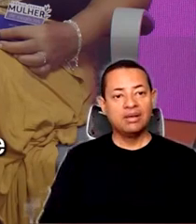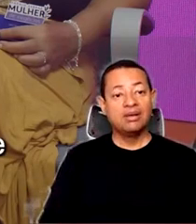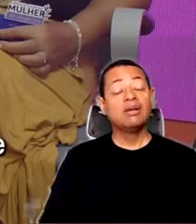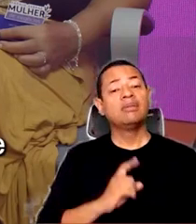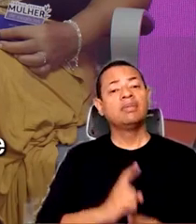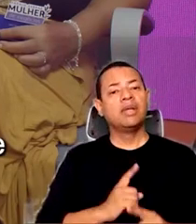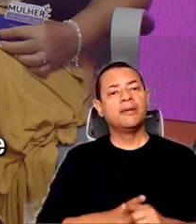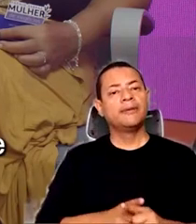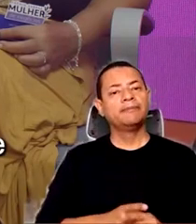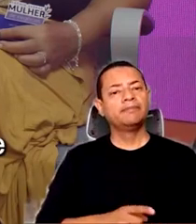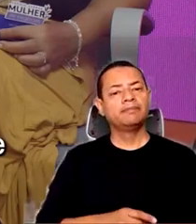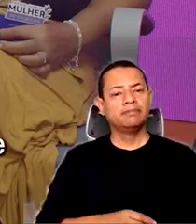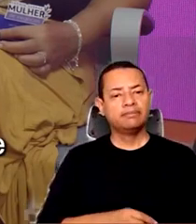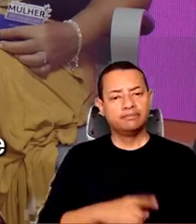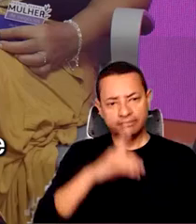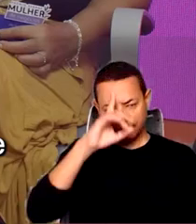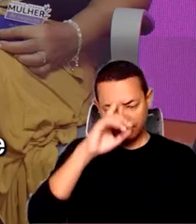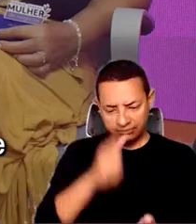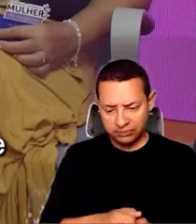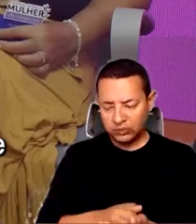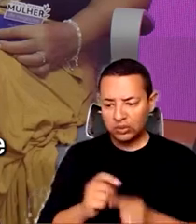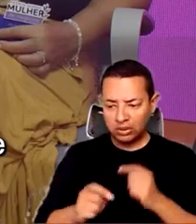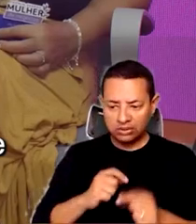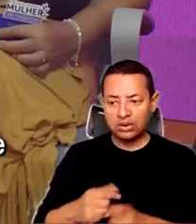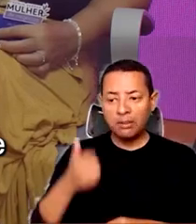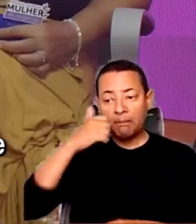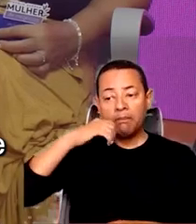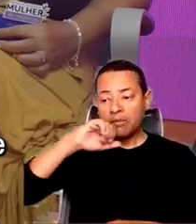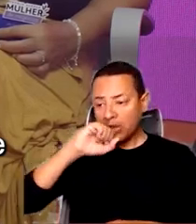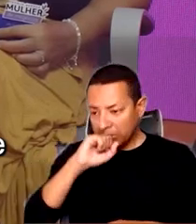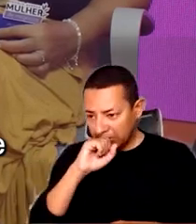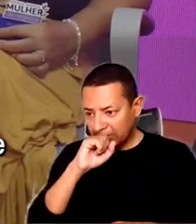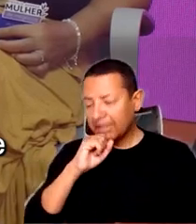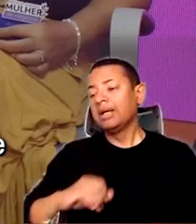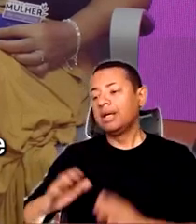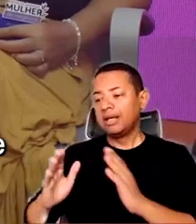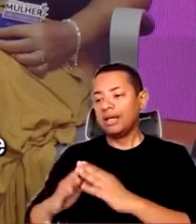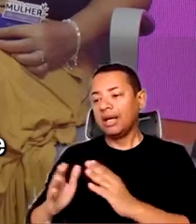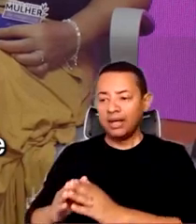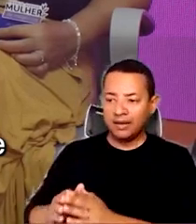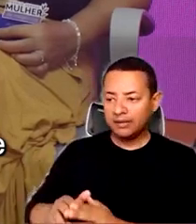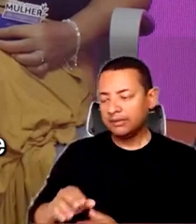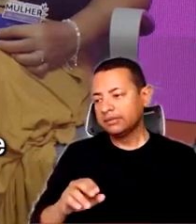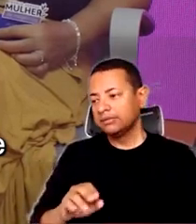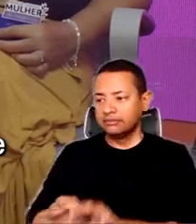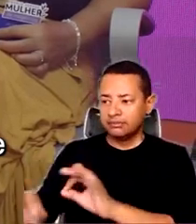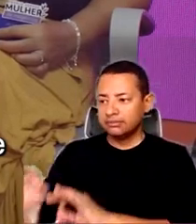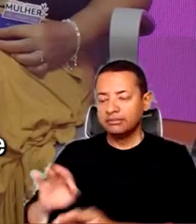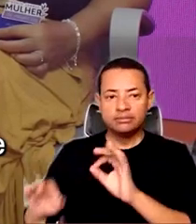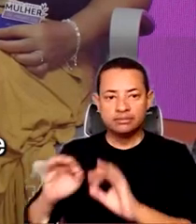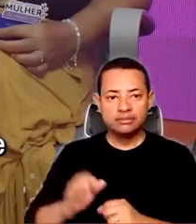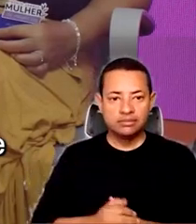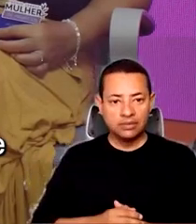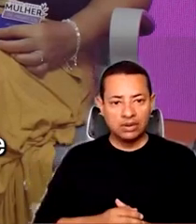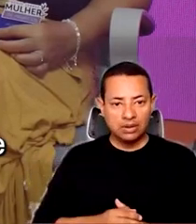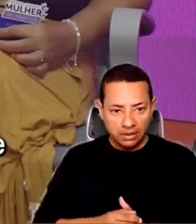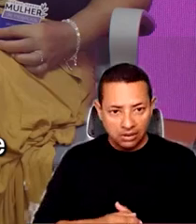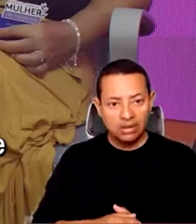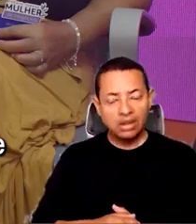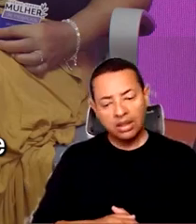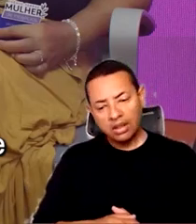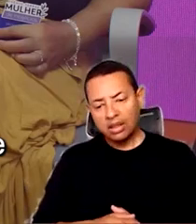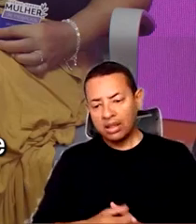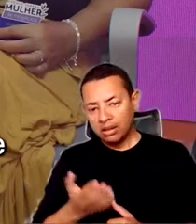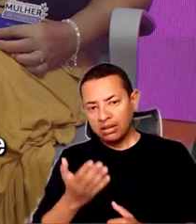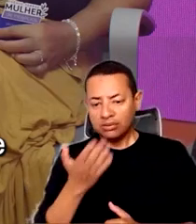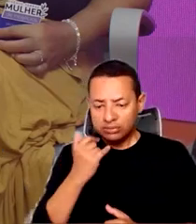eu eu optei por ser mãe cuidar de casa ser mulher de de de roceiro